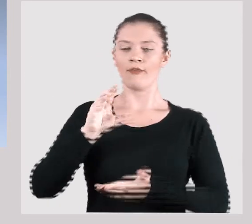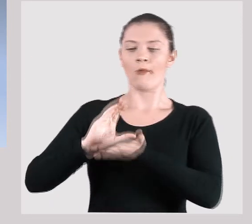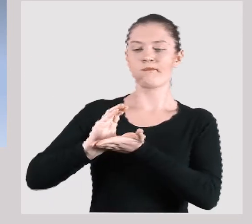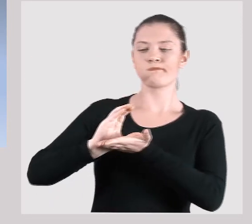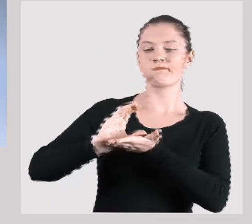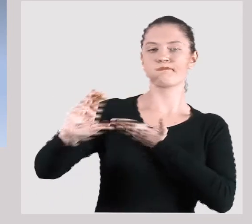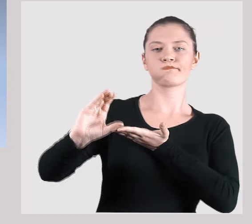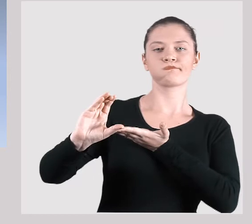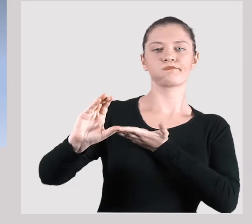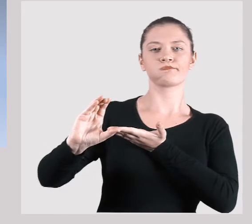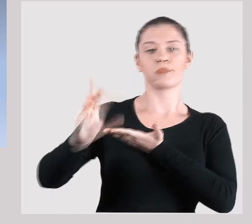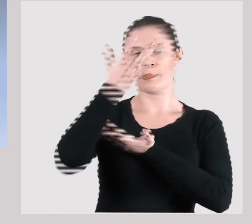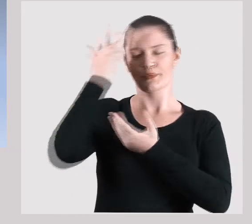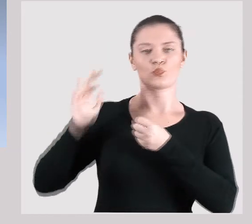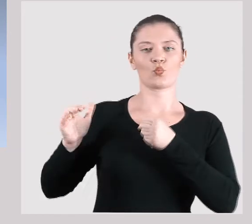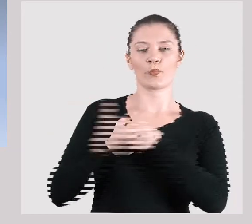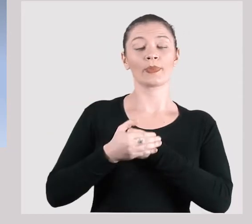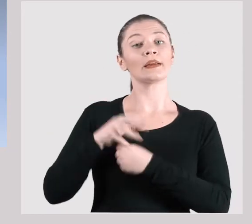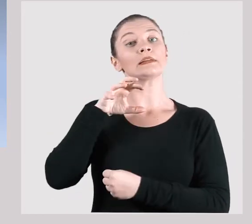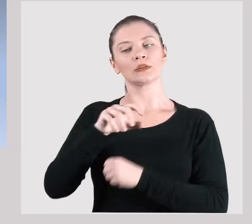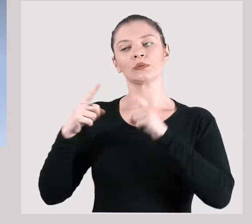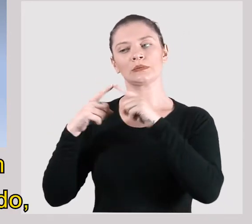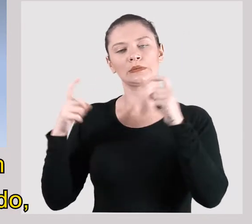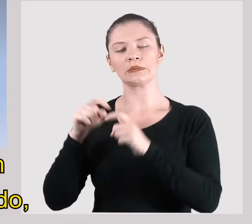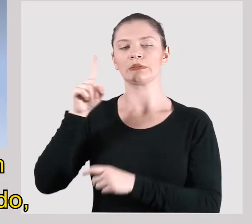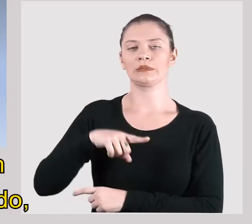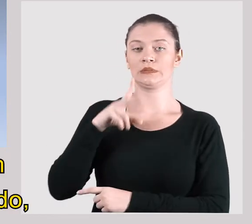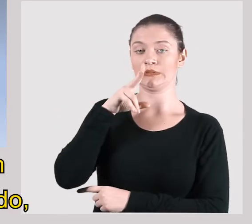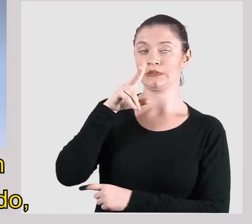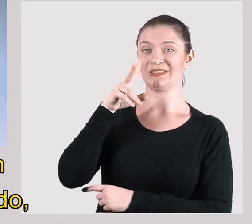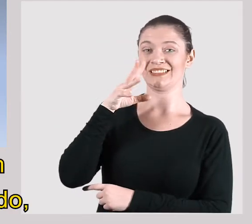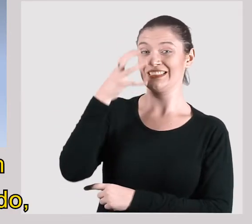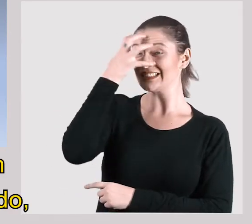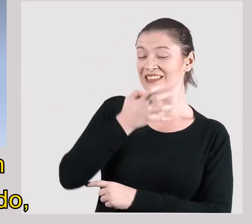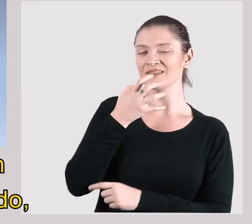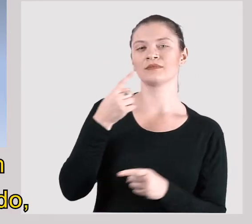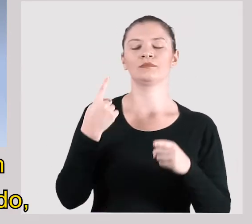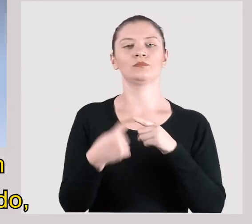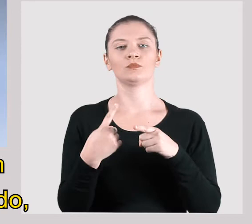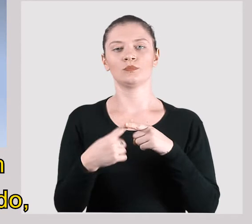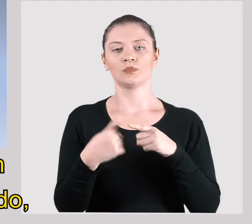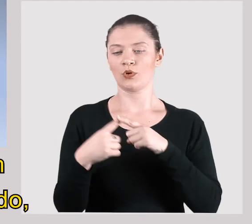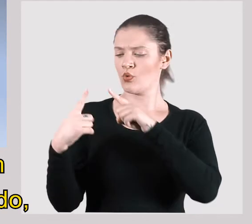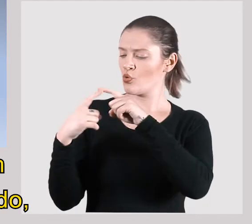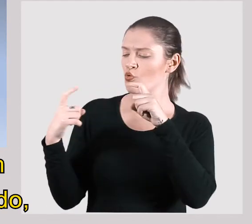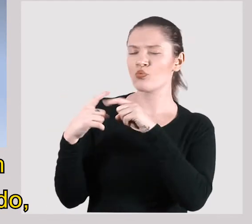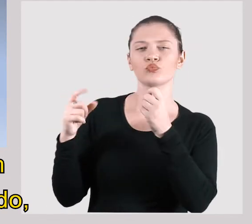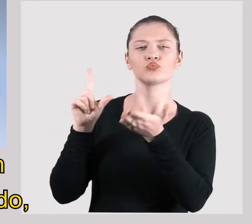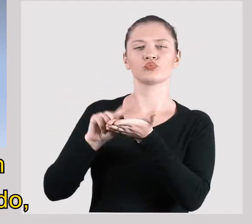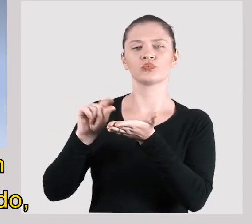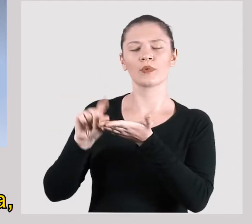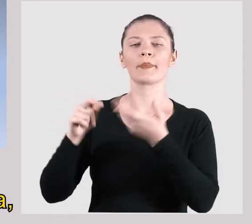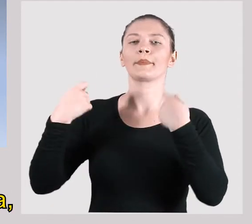na ciência, isso é um problema bem sério. Todos os artigos científicos têm que dizer quem é que